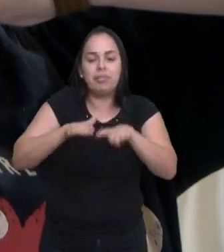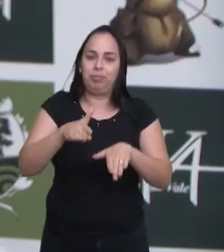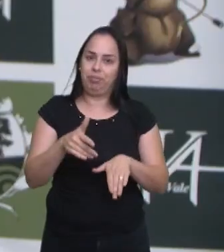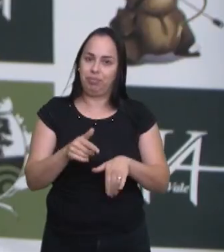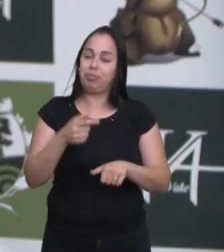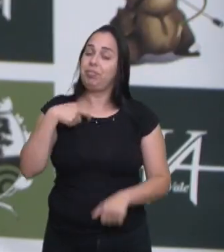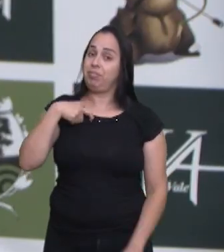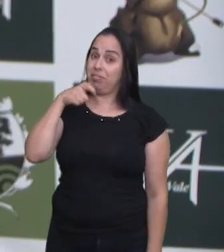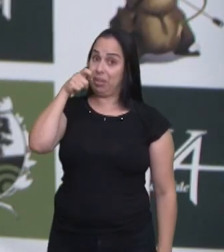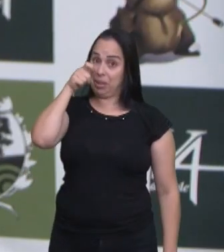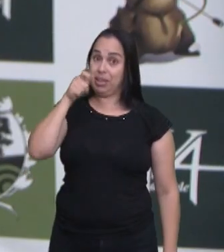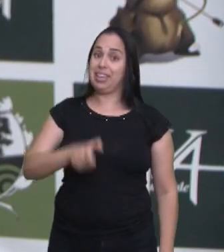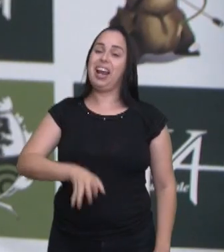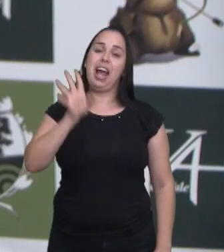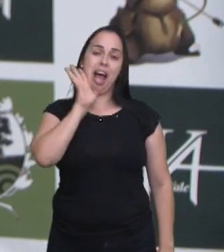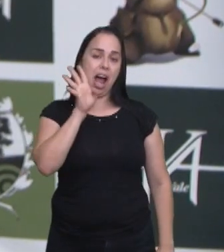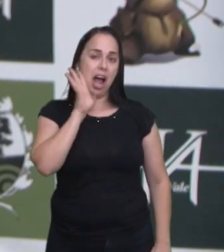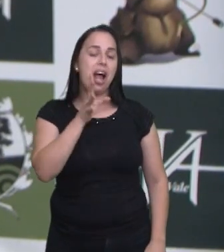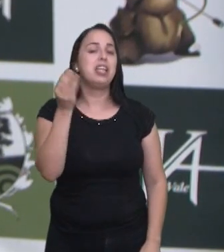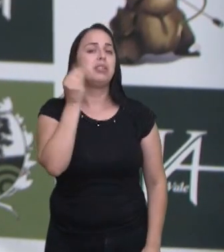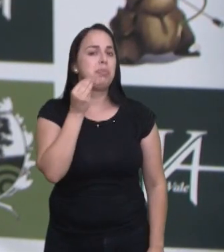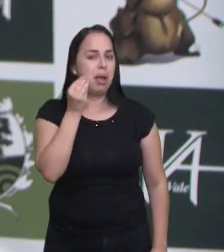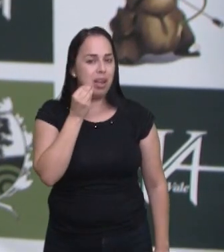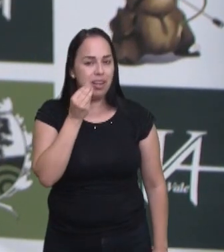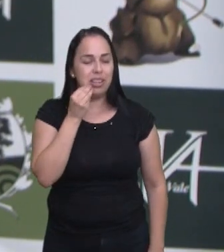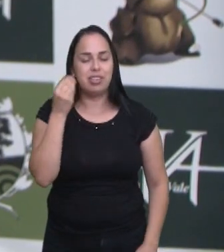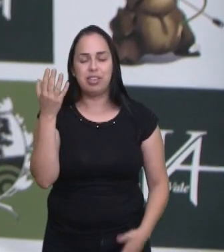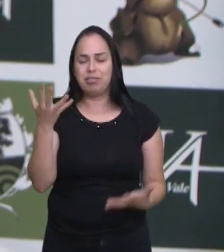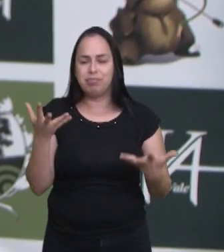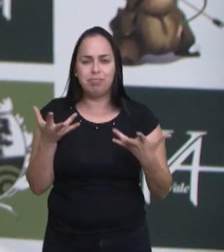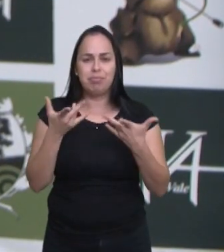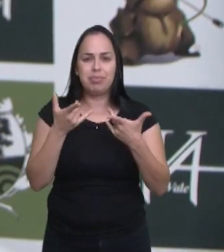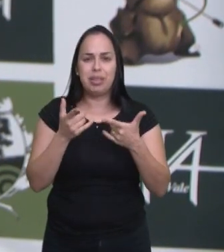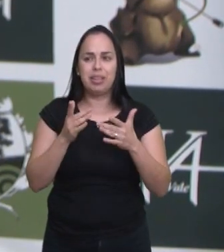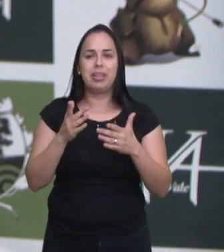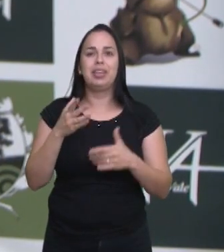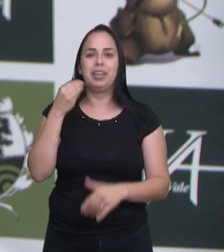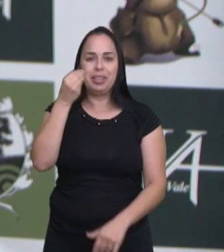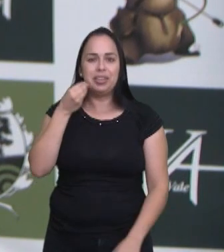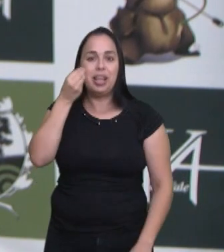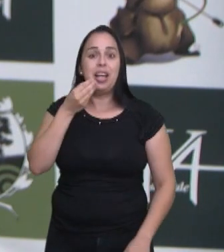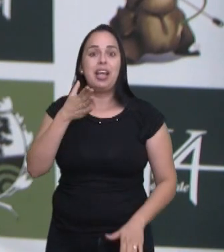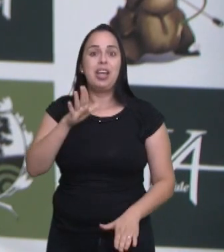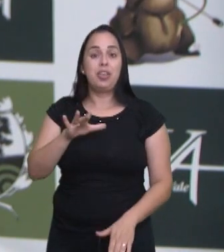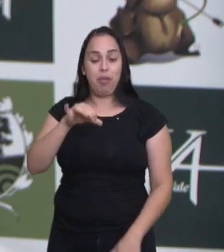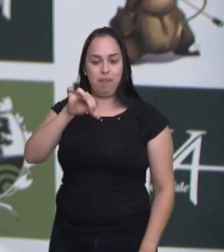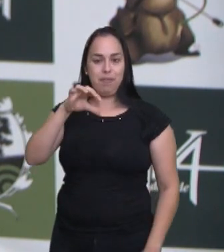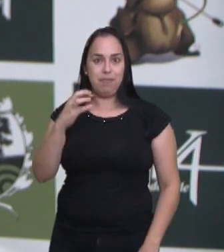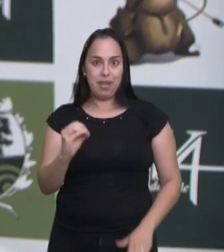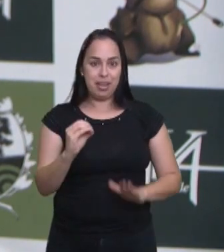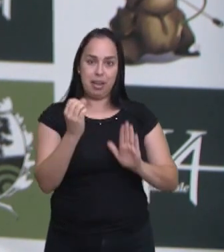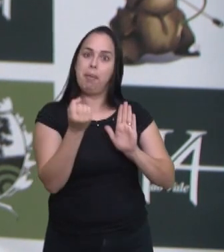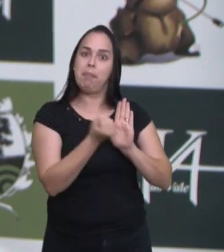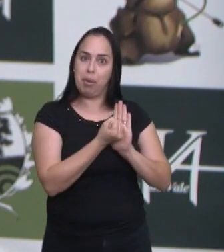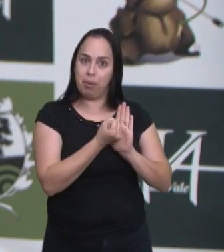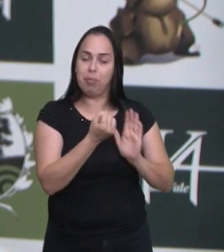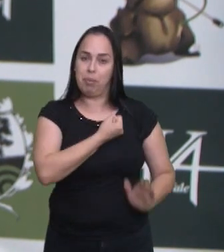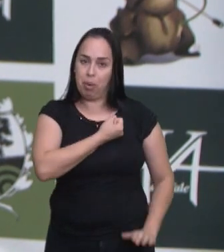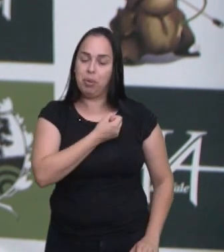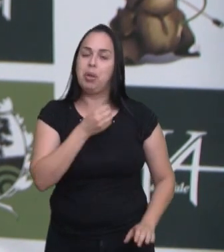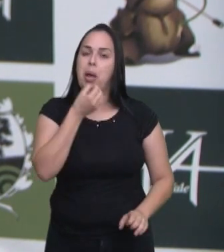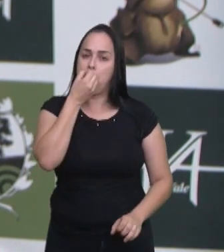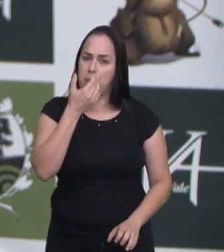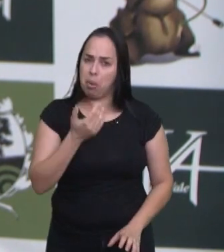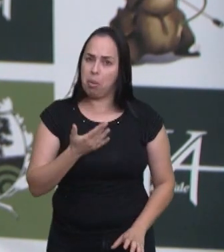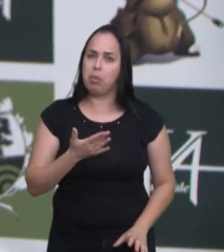esporte. Foi bem interessante, legal a experiência. Eu fiz 90 pontos, o que é uma pontuação